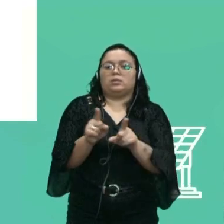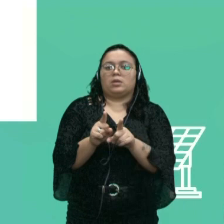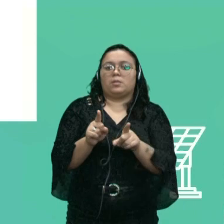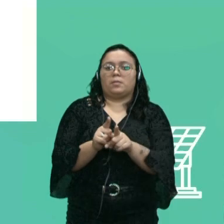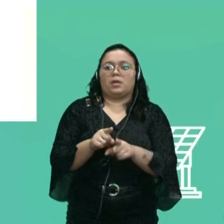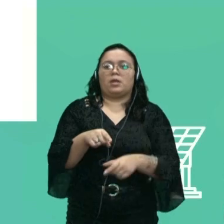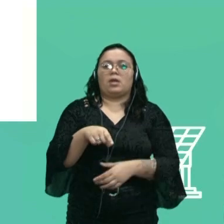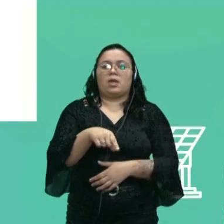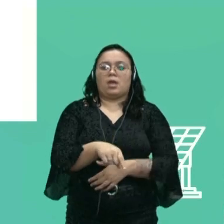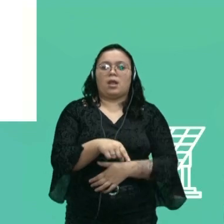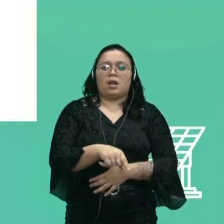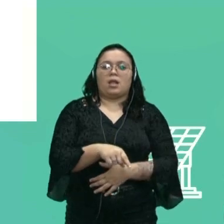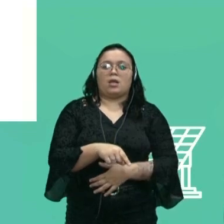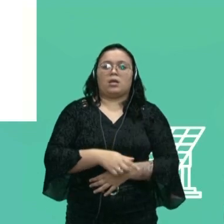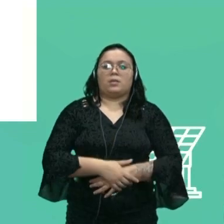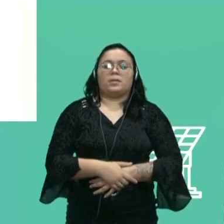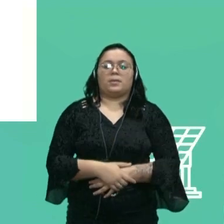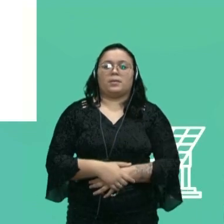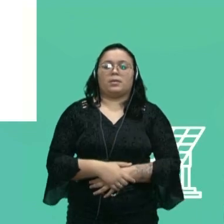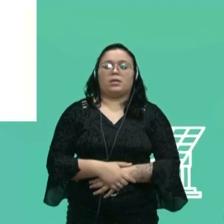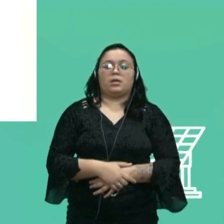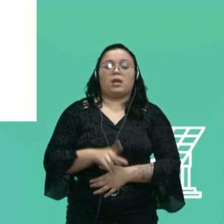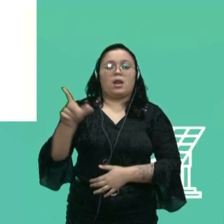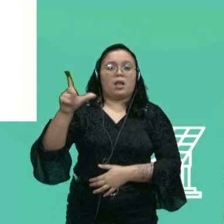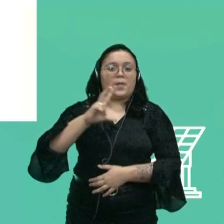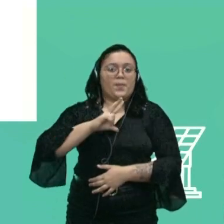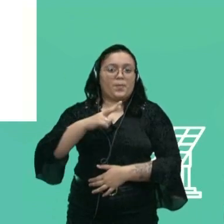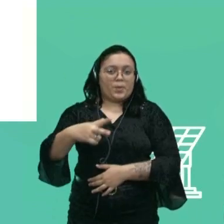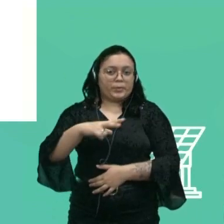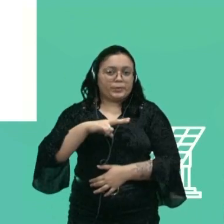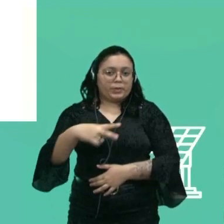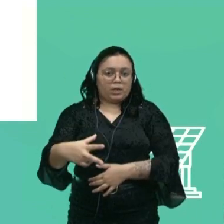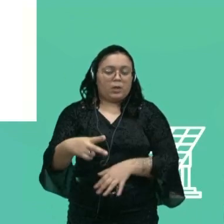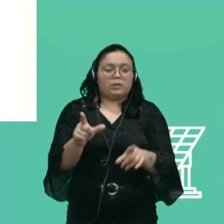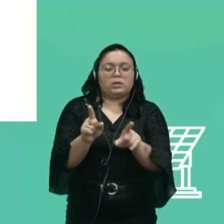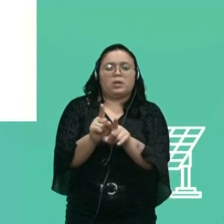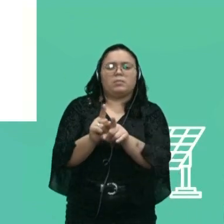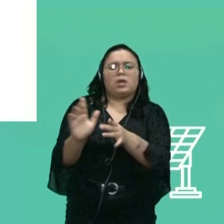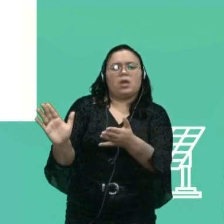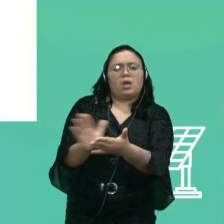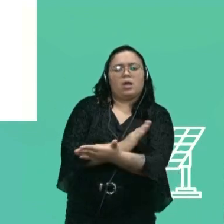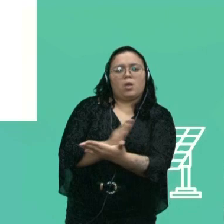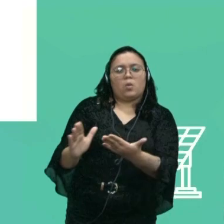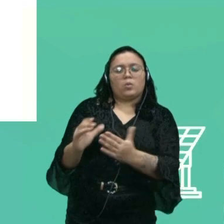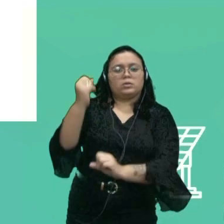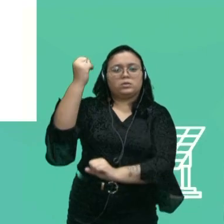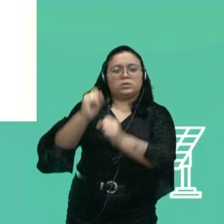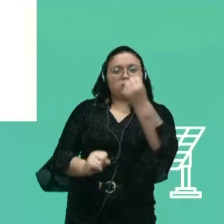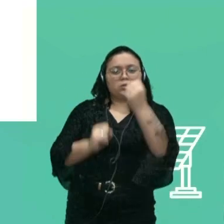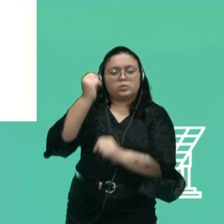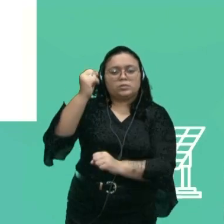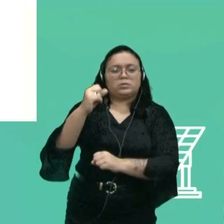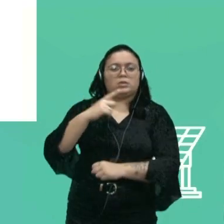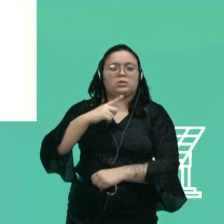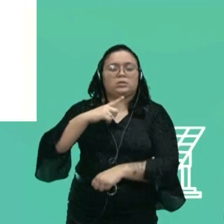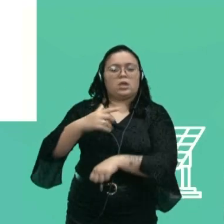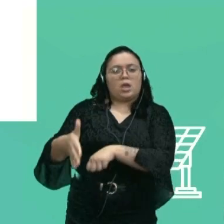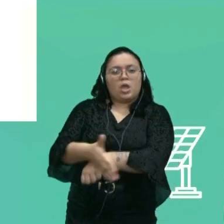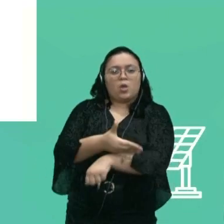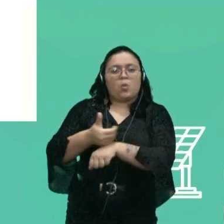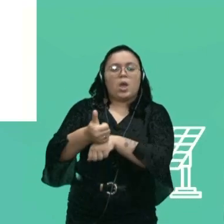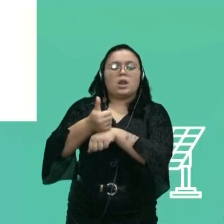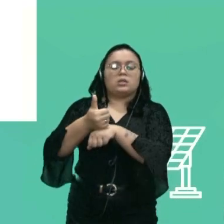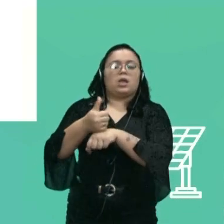muito interessantes em Portugal. Há algumas indústrias que apresentam questões de qualidade,